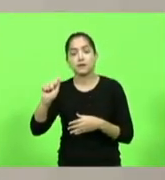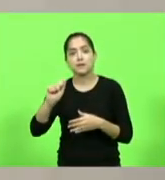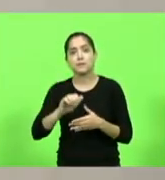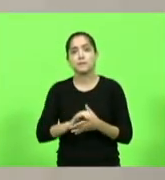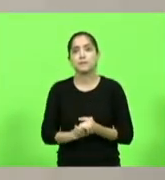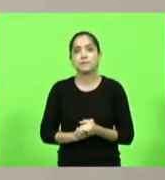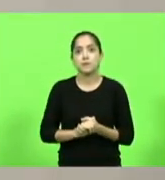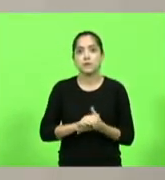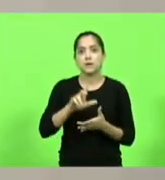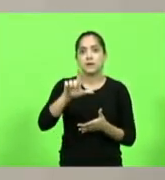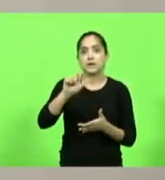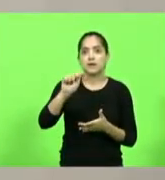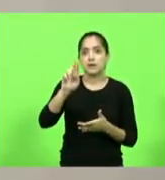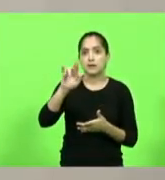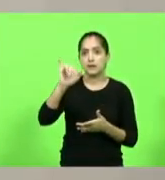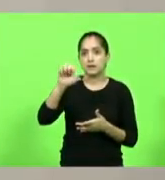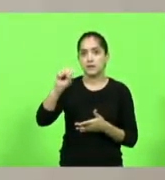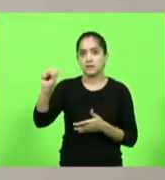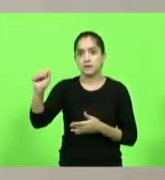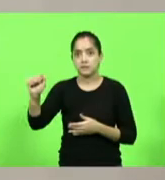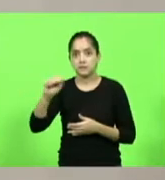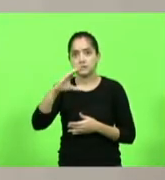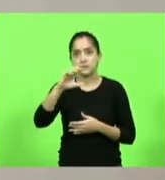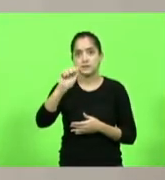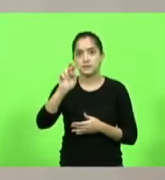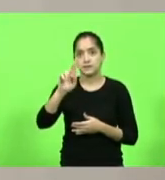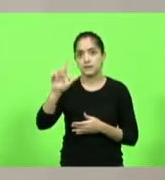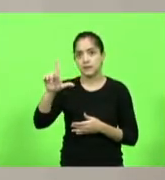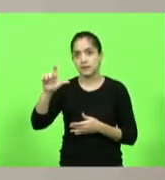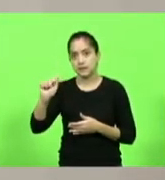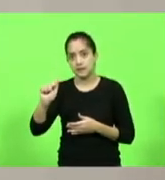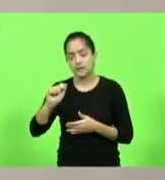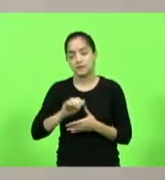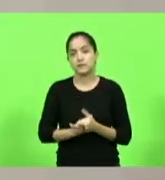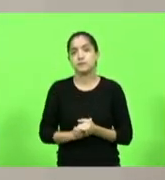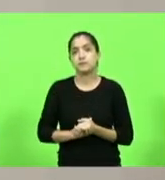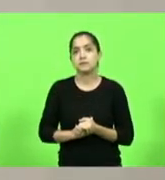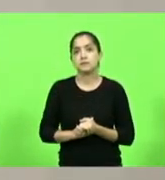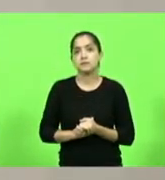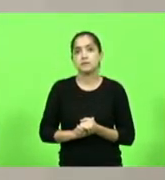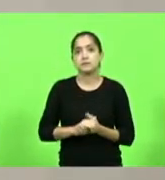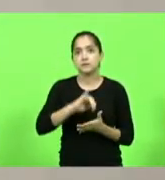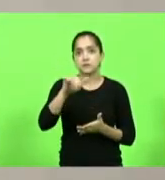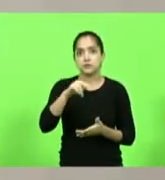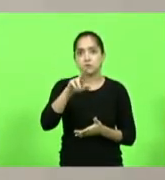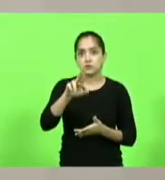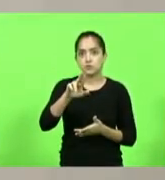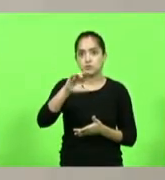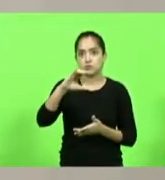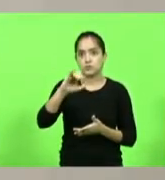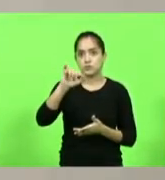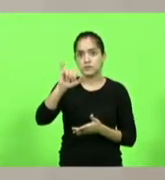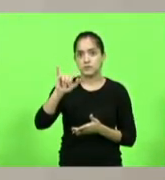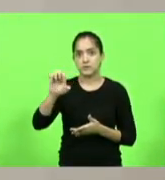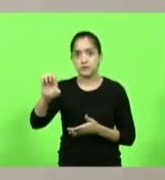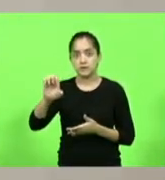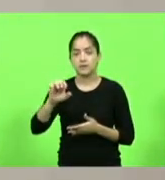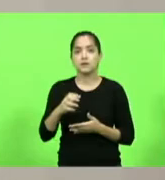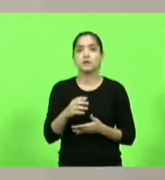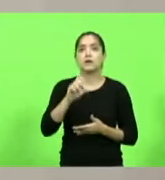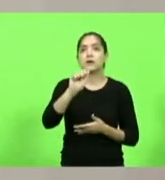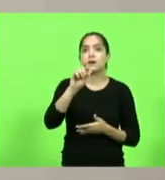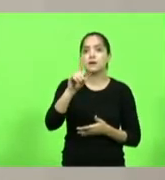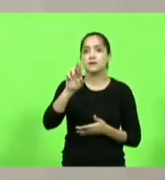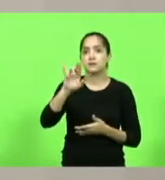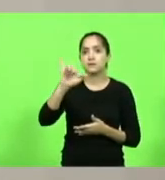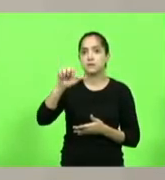a Larissa Martins, a Carla Bond, a Jussier Chaves, Adriana Kerish,